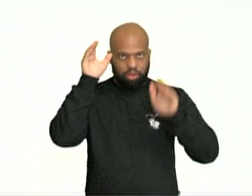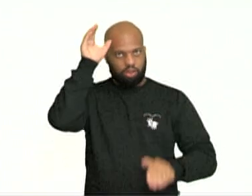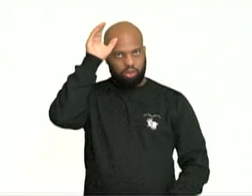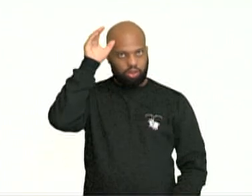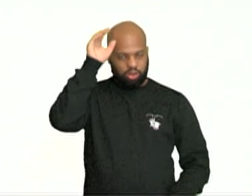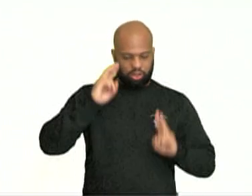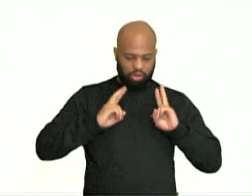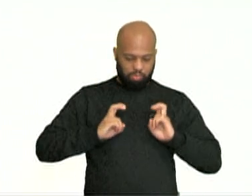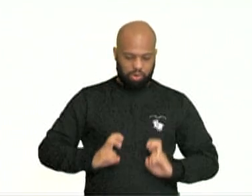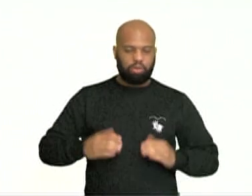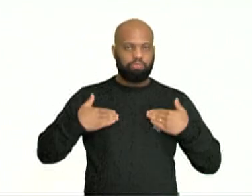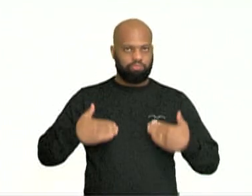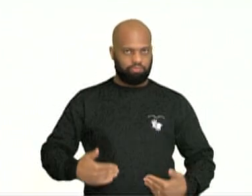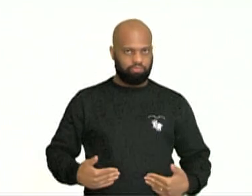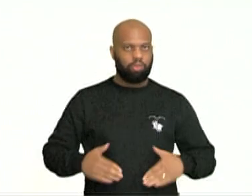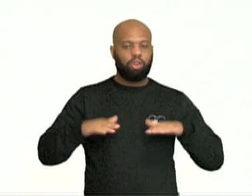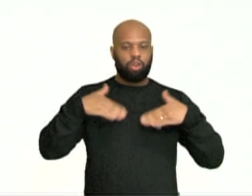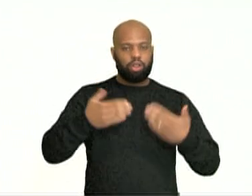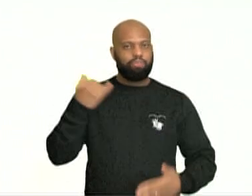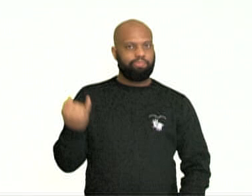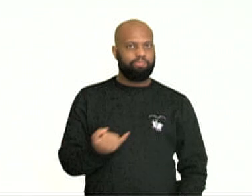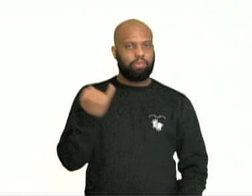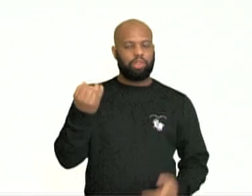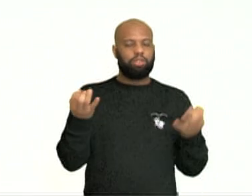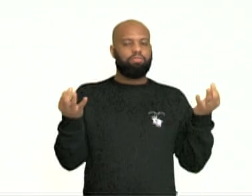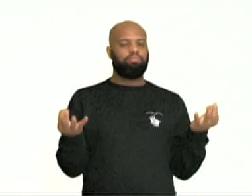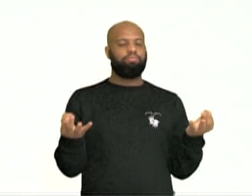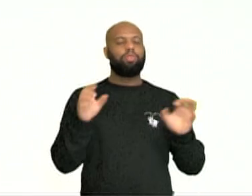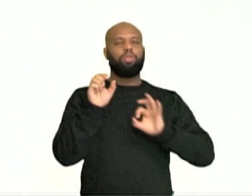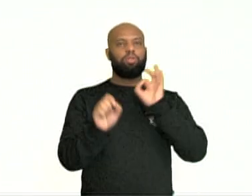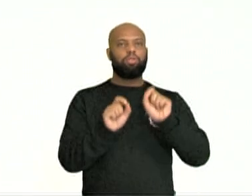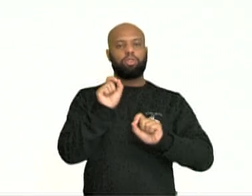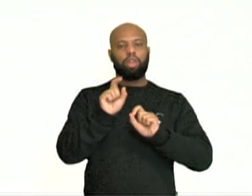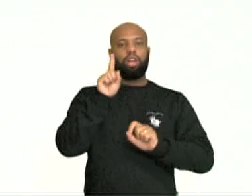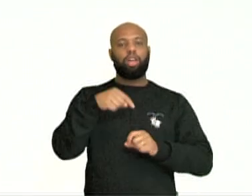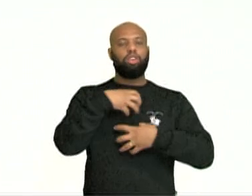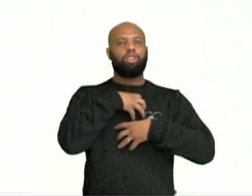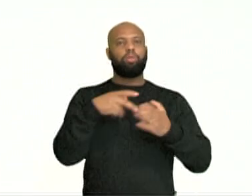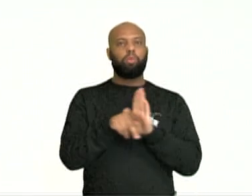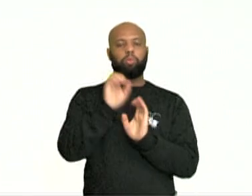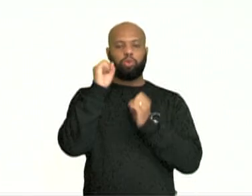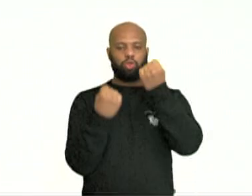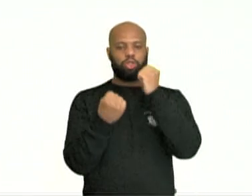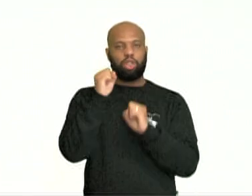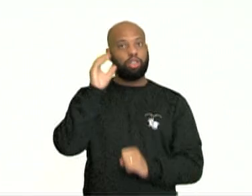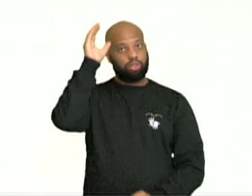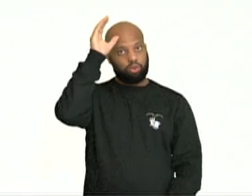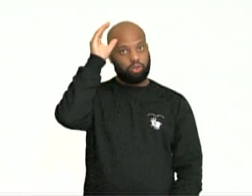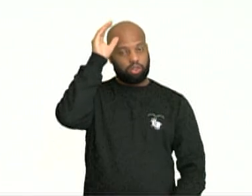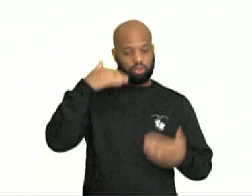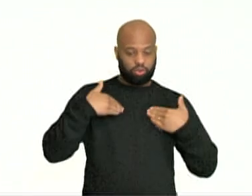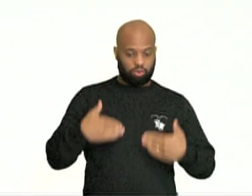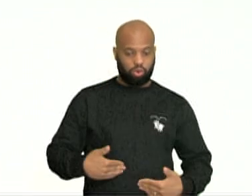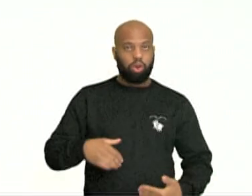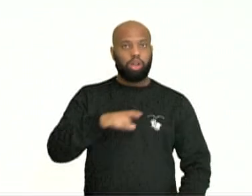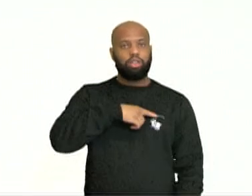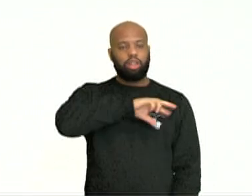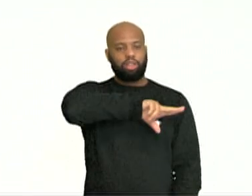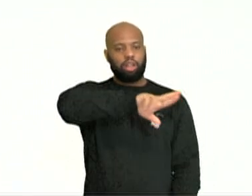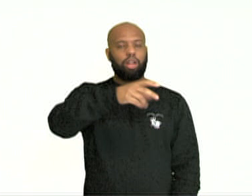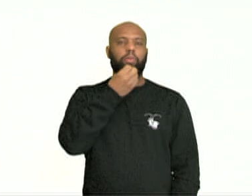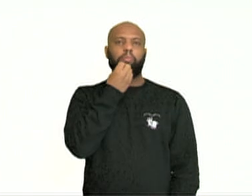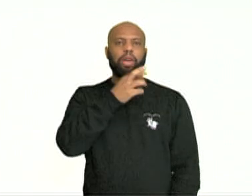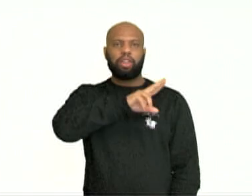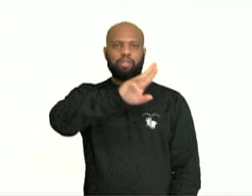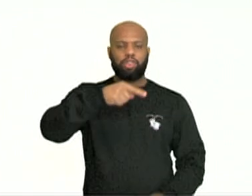corporal. Então, lembrando que o yoga é mais uma modalidade das ginásticas de conscientização corporal. Ele traz inúmeros